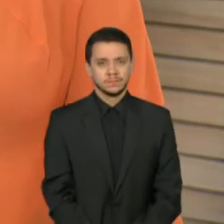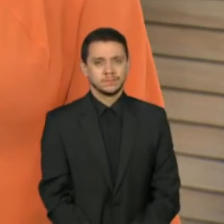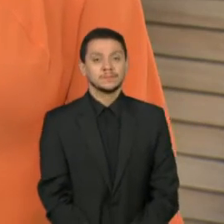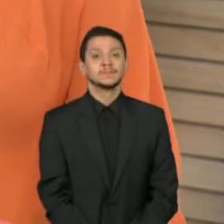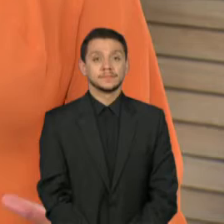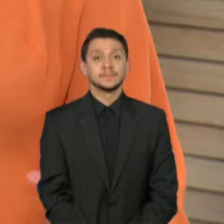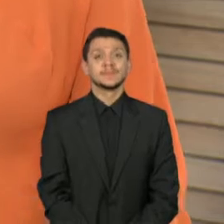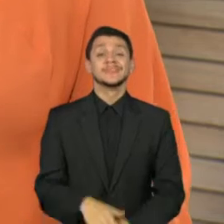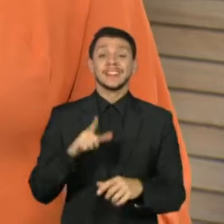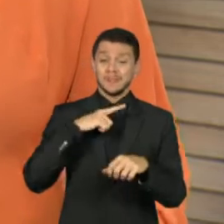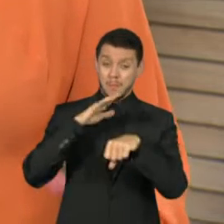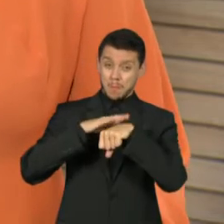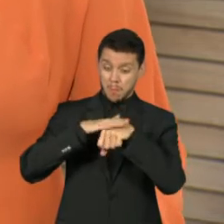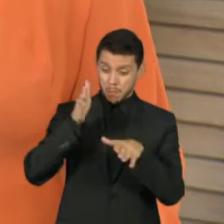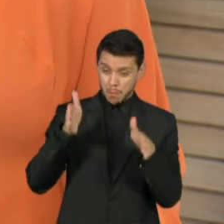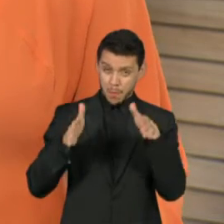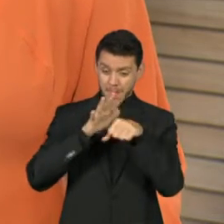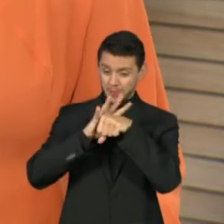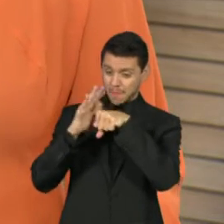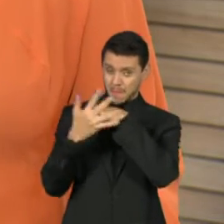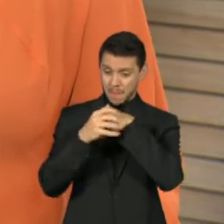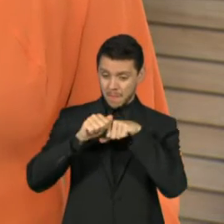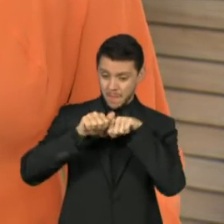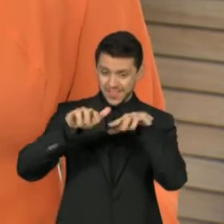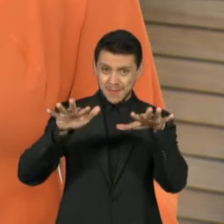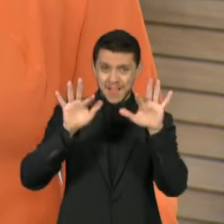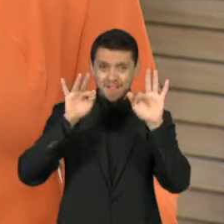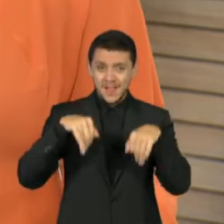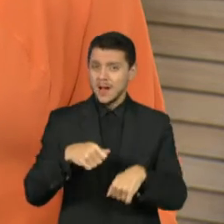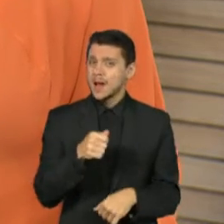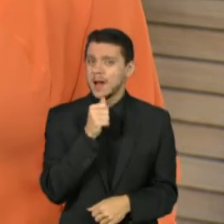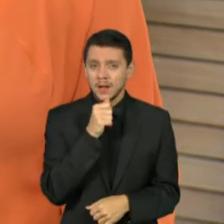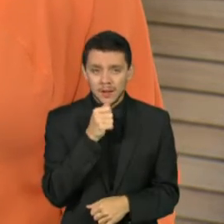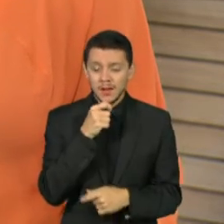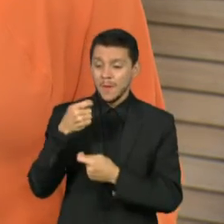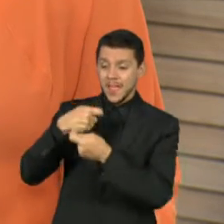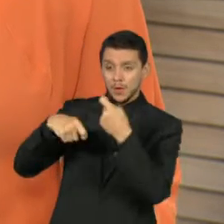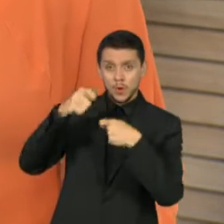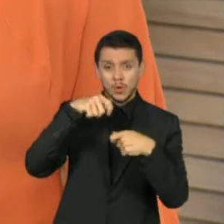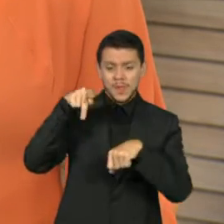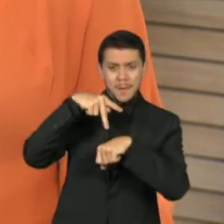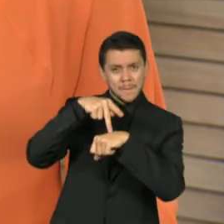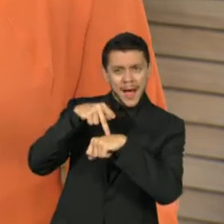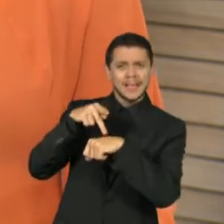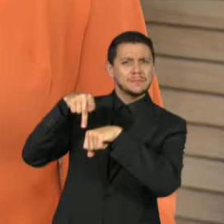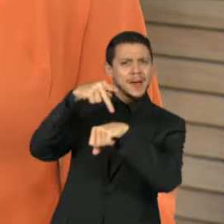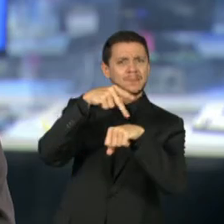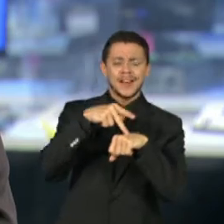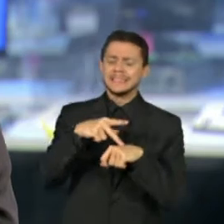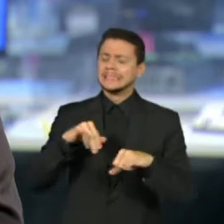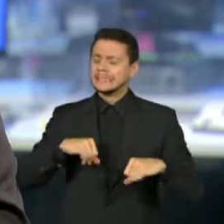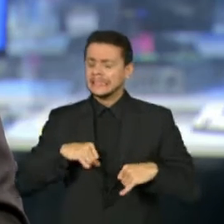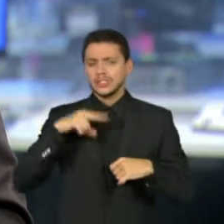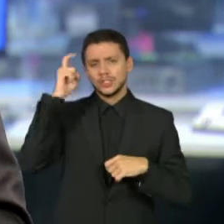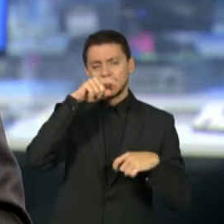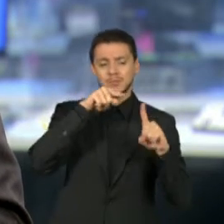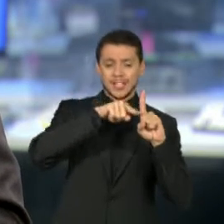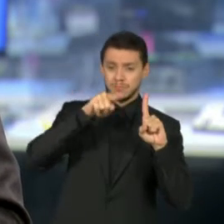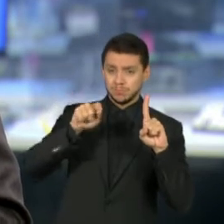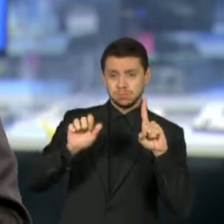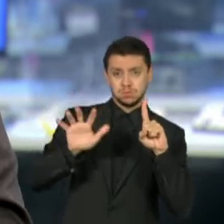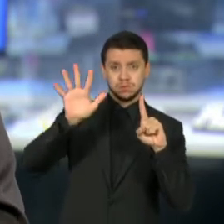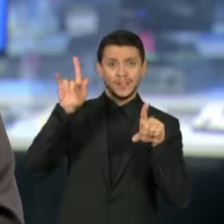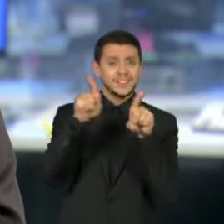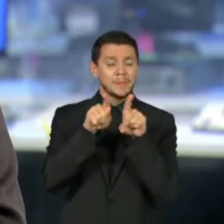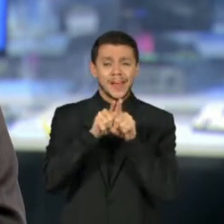Enquanto a pandemia não termina, as economias mundiais sofrem com a inflação e a falta de crescimento. Muitos